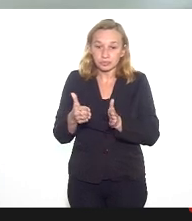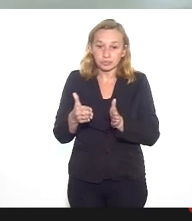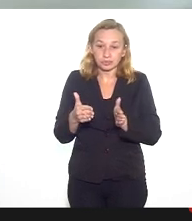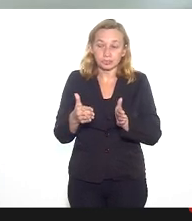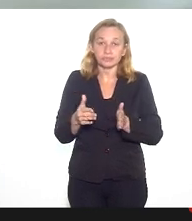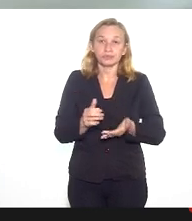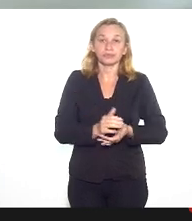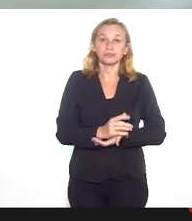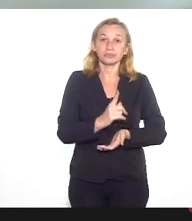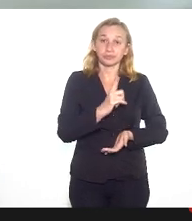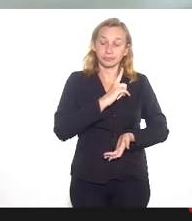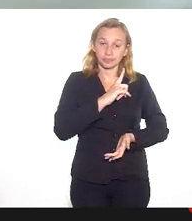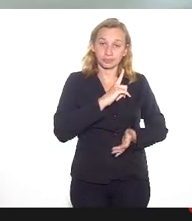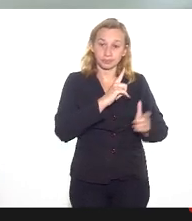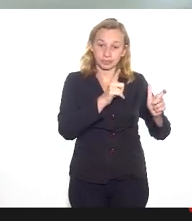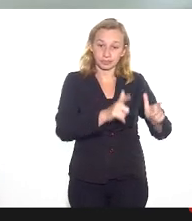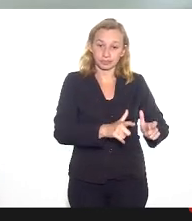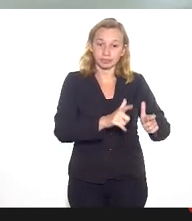tem?